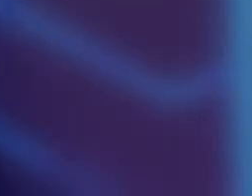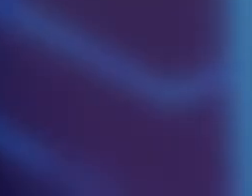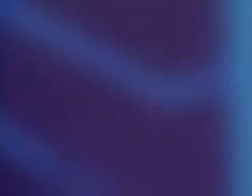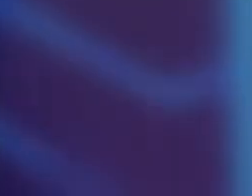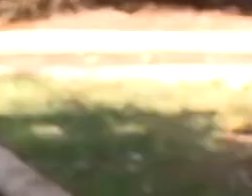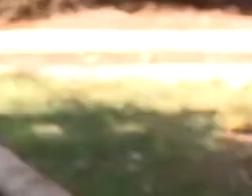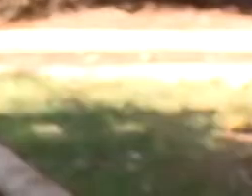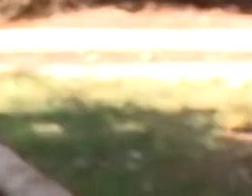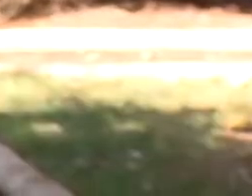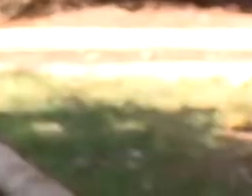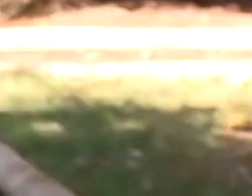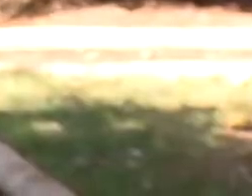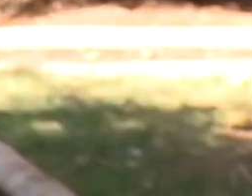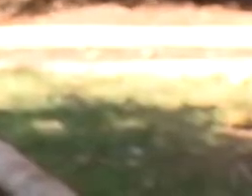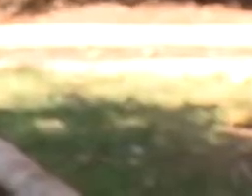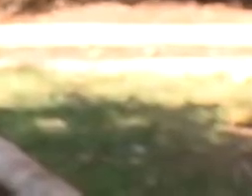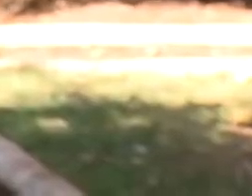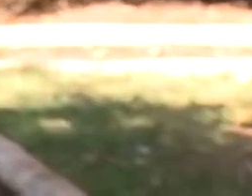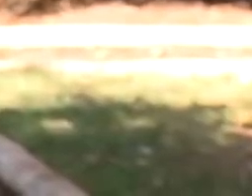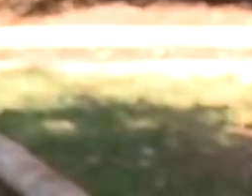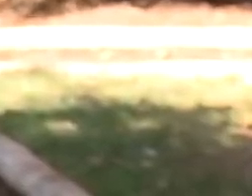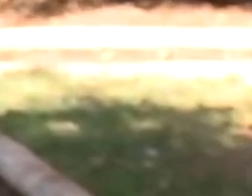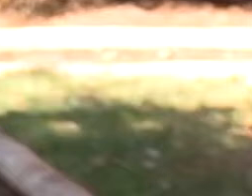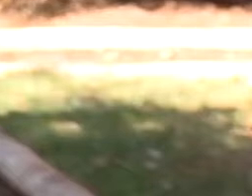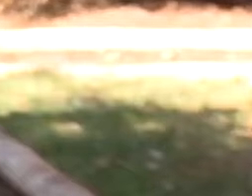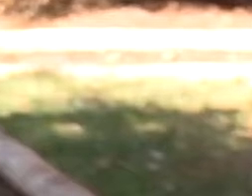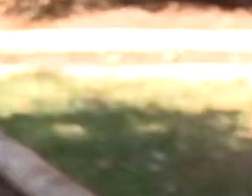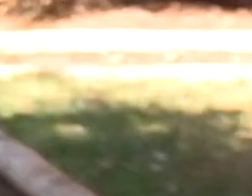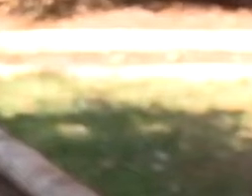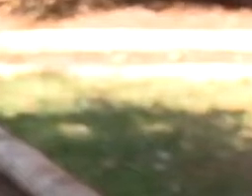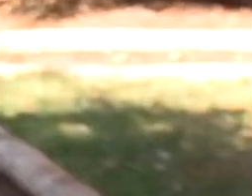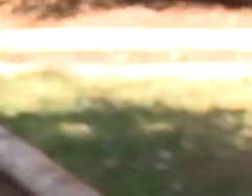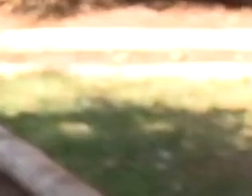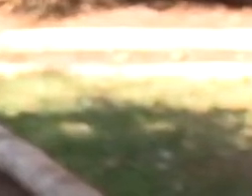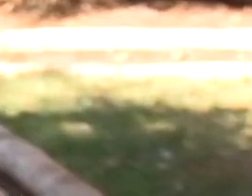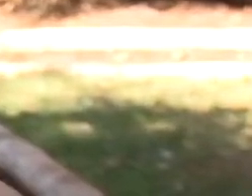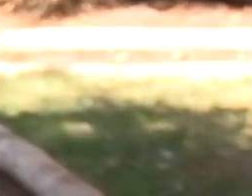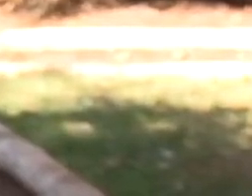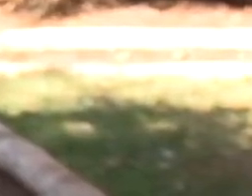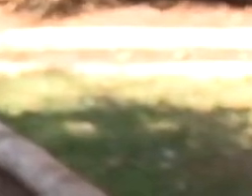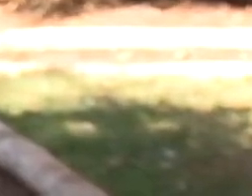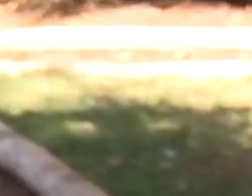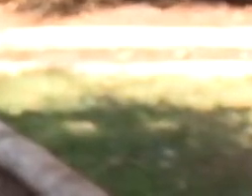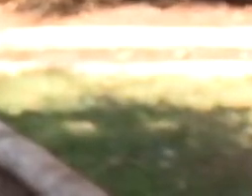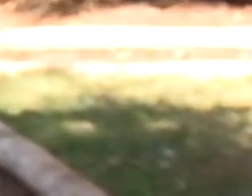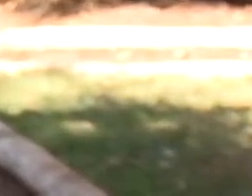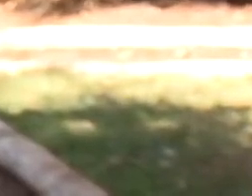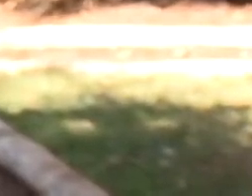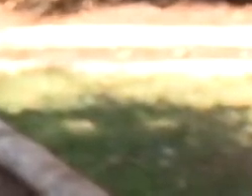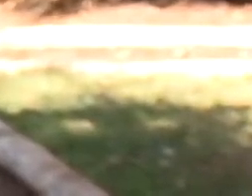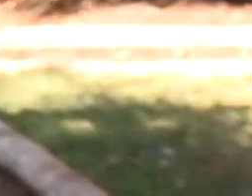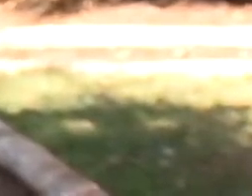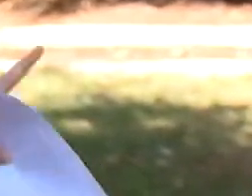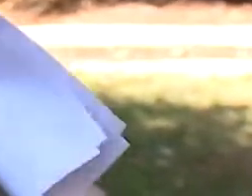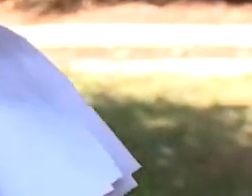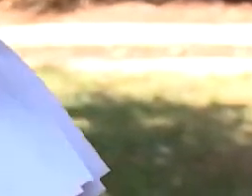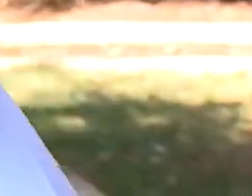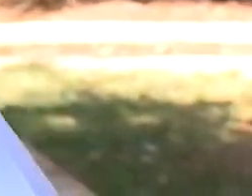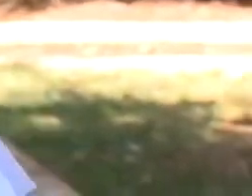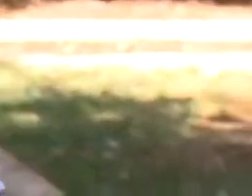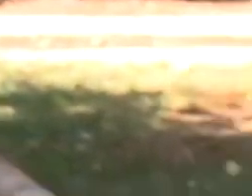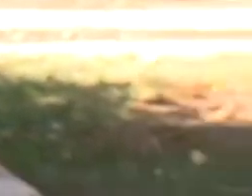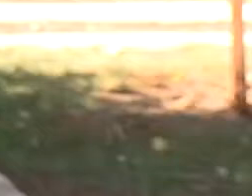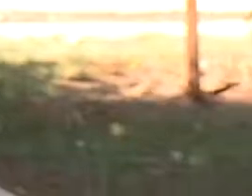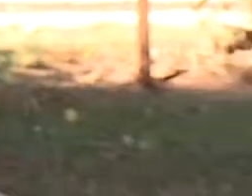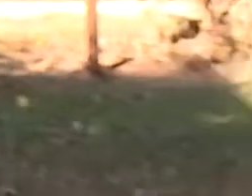ter. Pois é, muito obrigado então ao vereador Luiz Cirilo. A gente segue conversando aqui com o Guilherme. Vocês